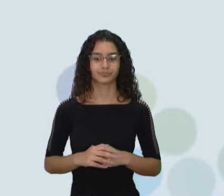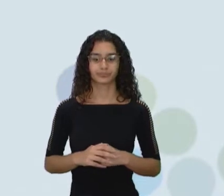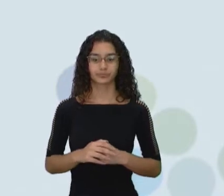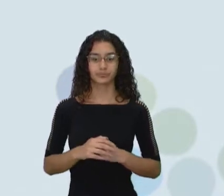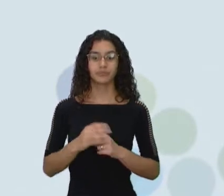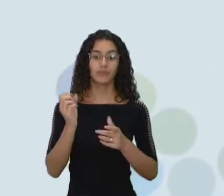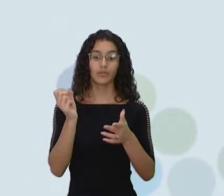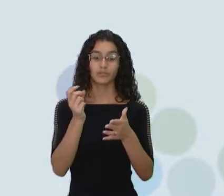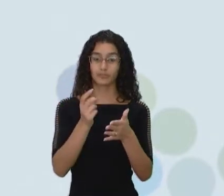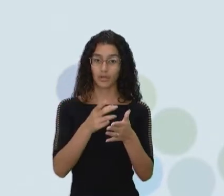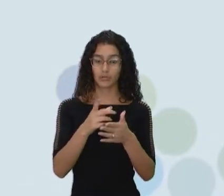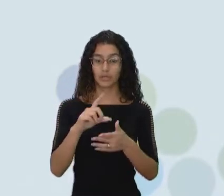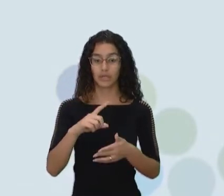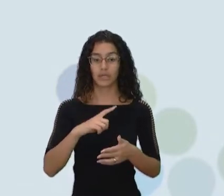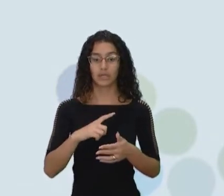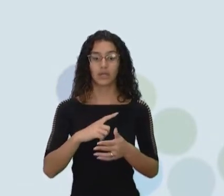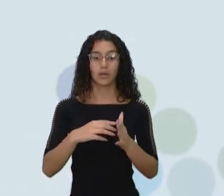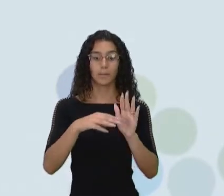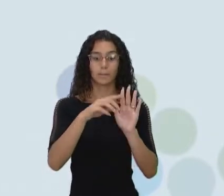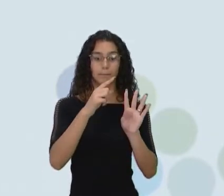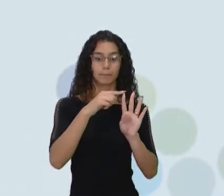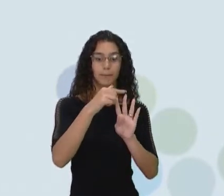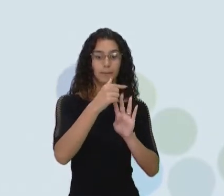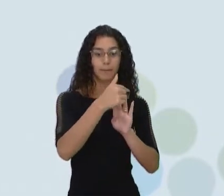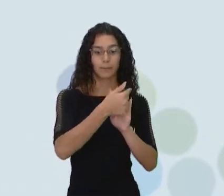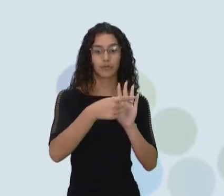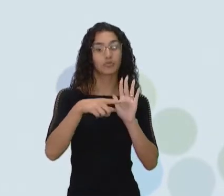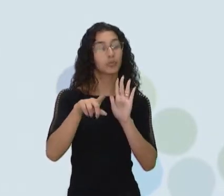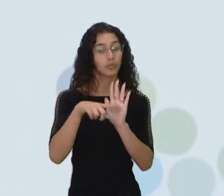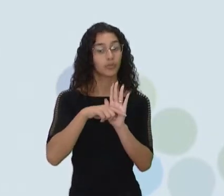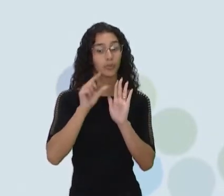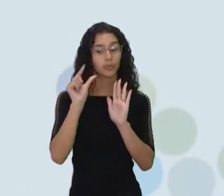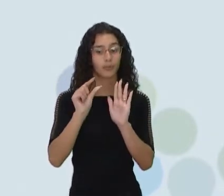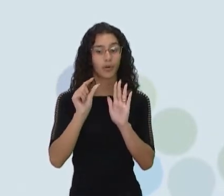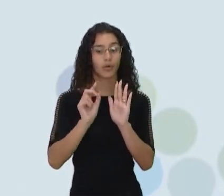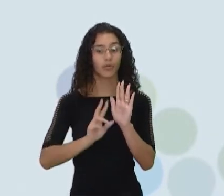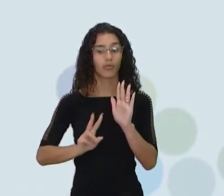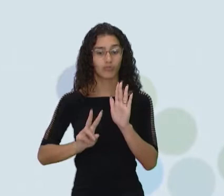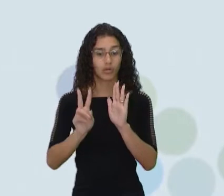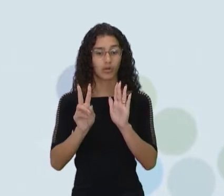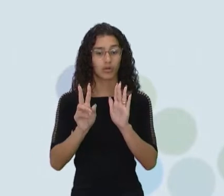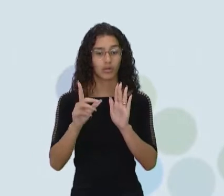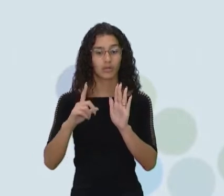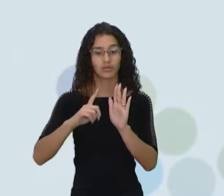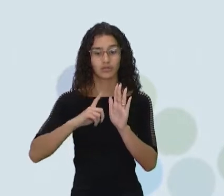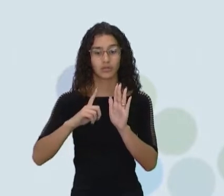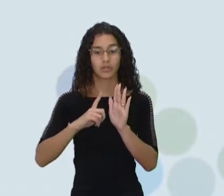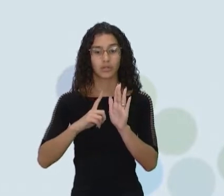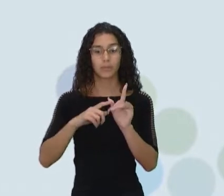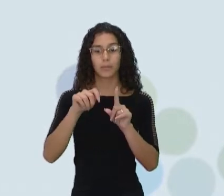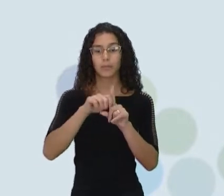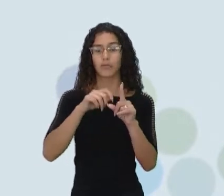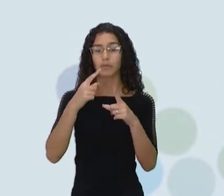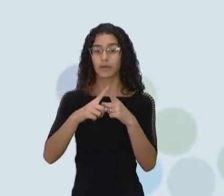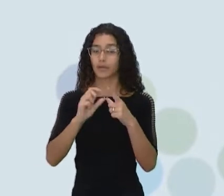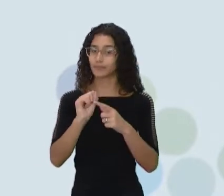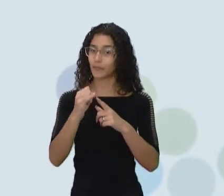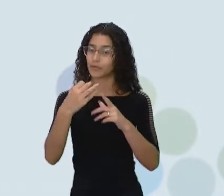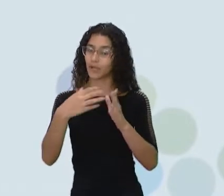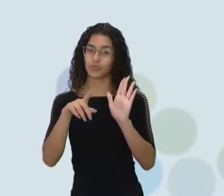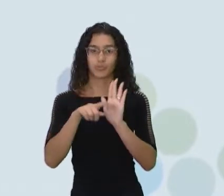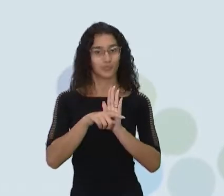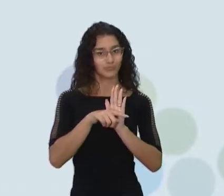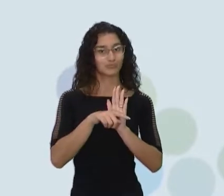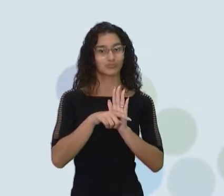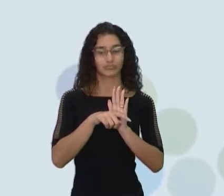tem lá, fraldas. Aqui, né, o gasto por fralda, você diminuiu um pouquinho o valor do gasto por mês. Por quê? Porque a quantidade de fraldas